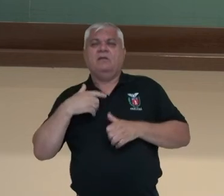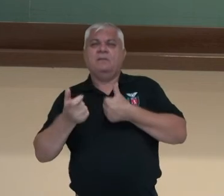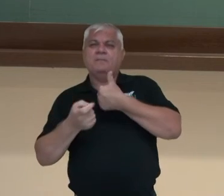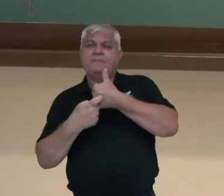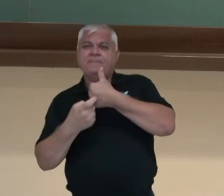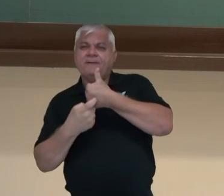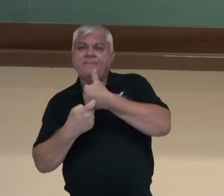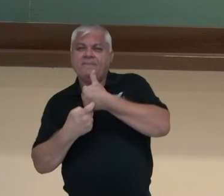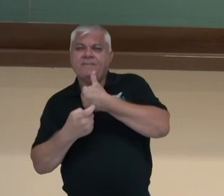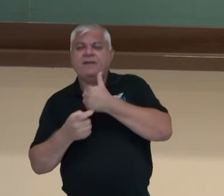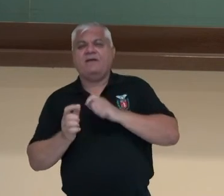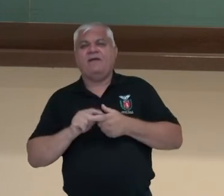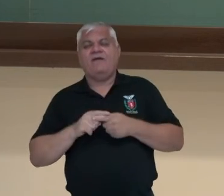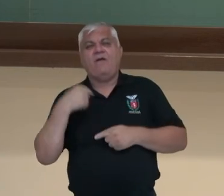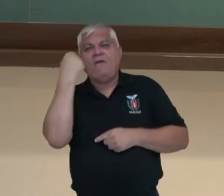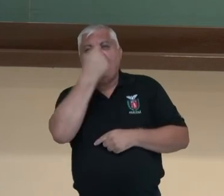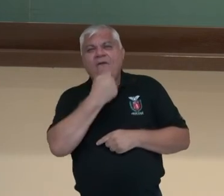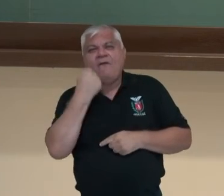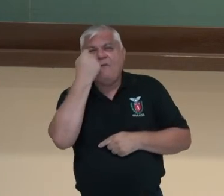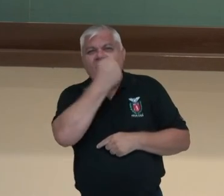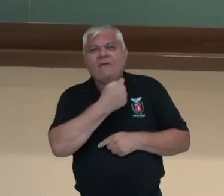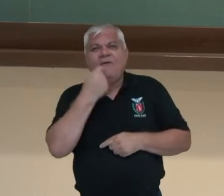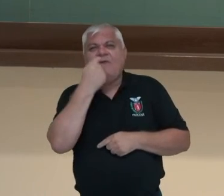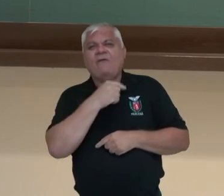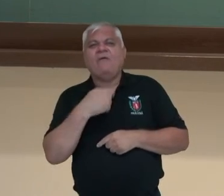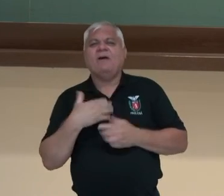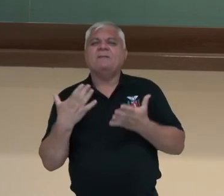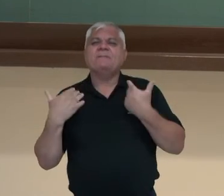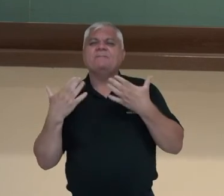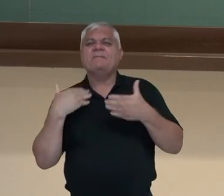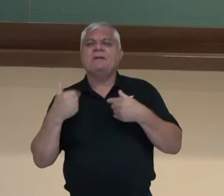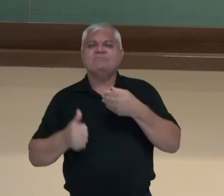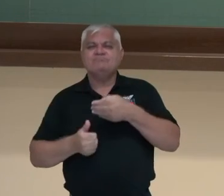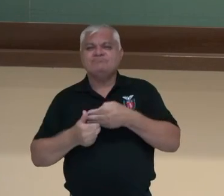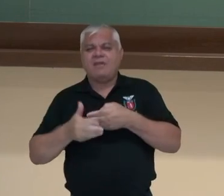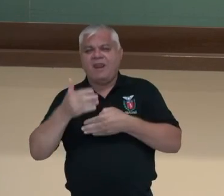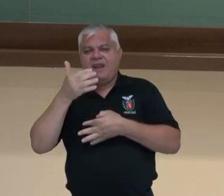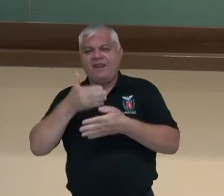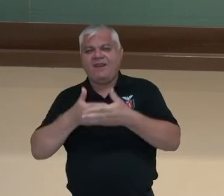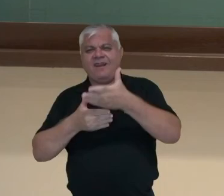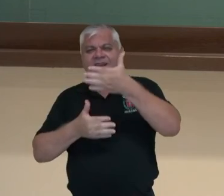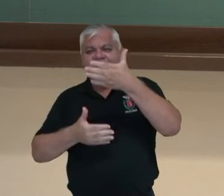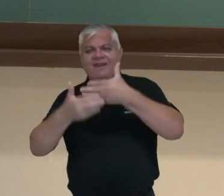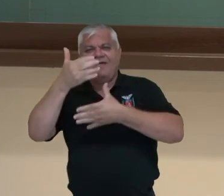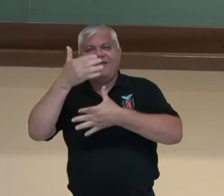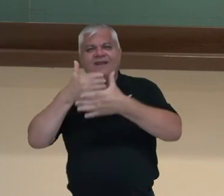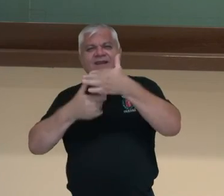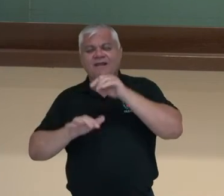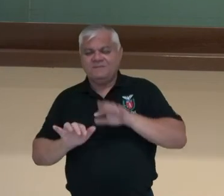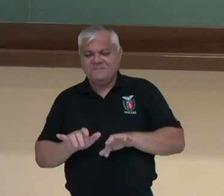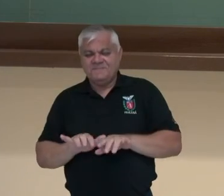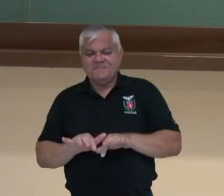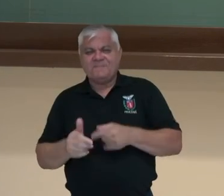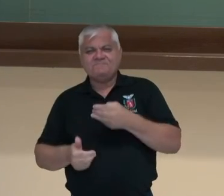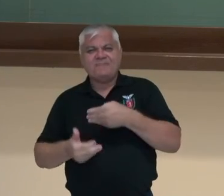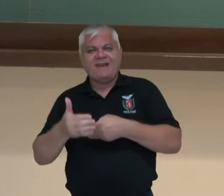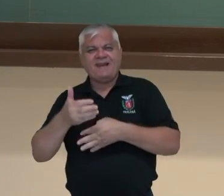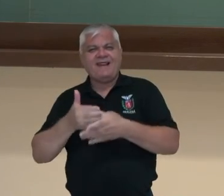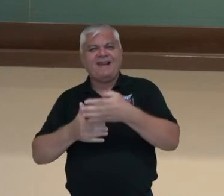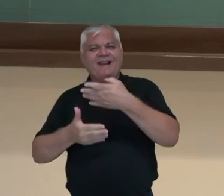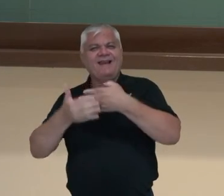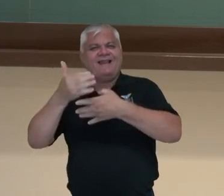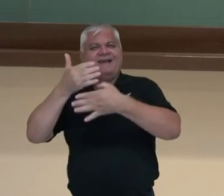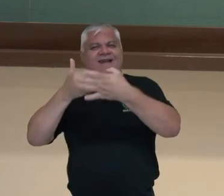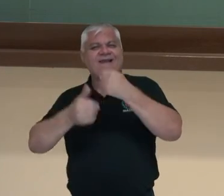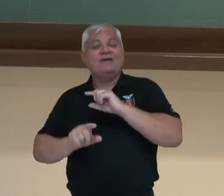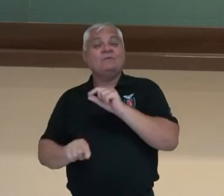ele fica horas passando lá no, na rede social, fica conversando. Então fica, né? O que